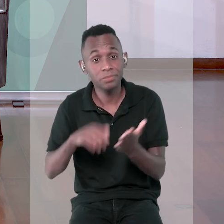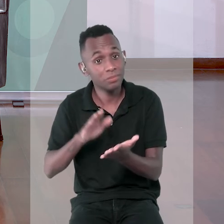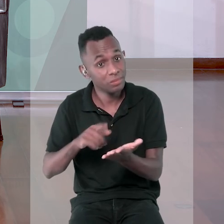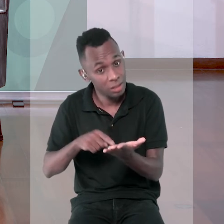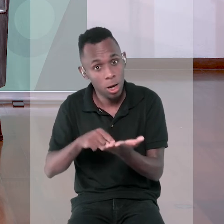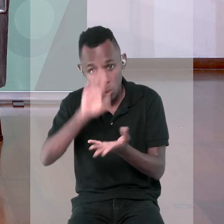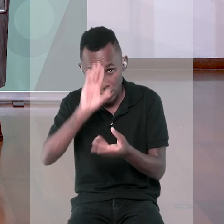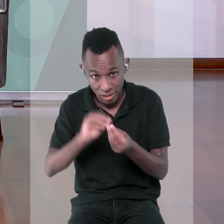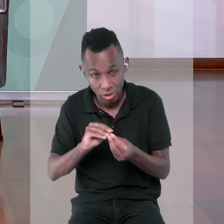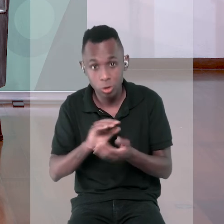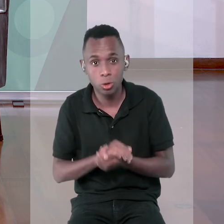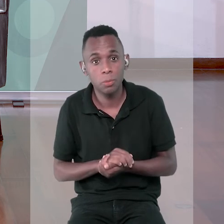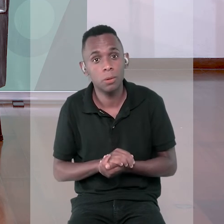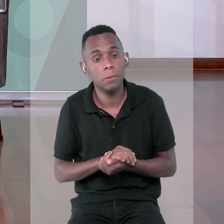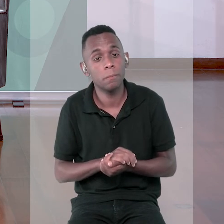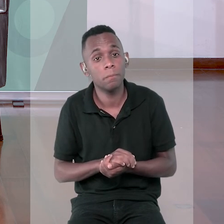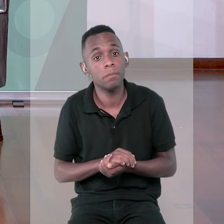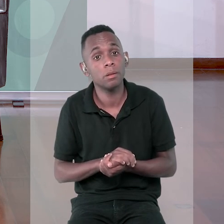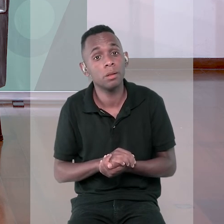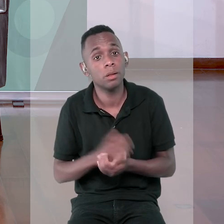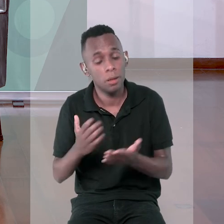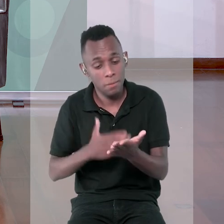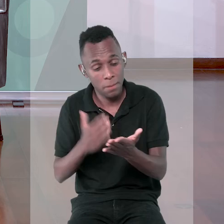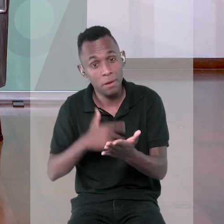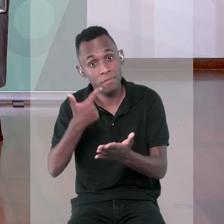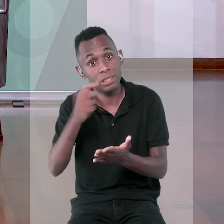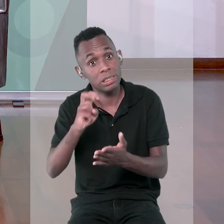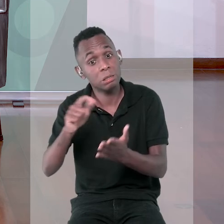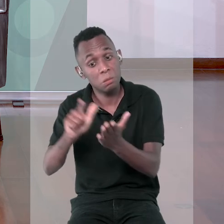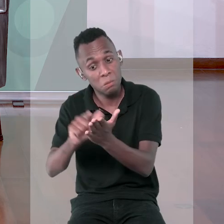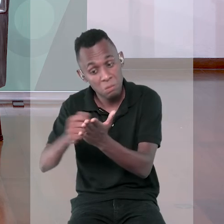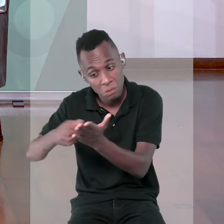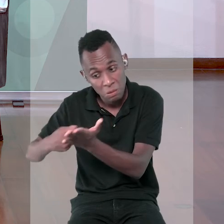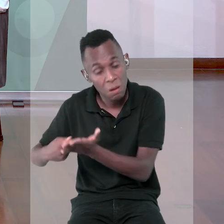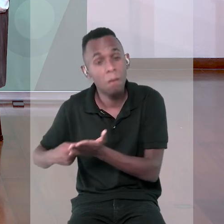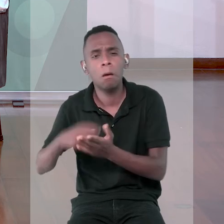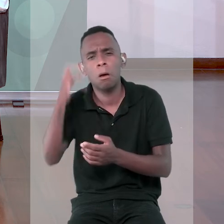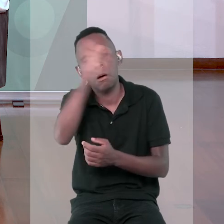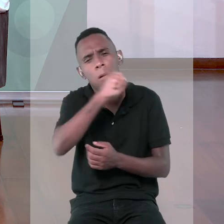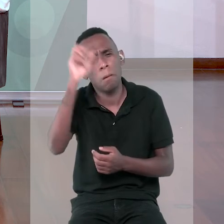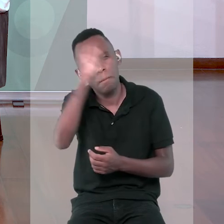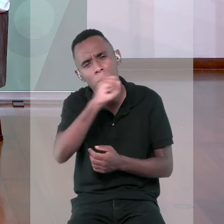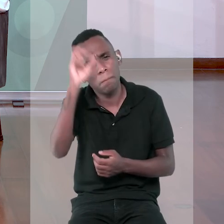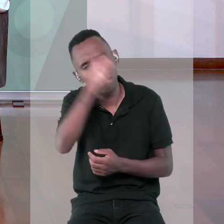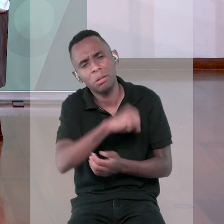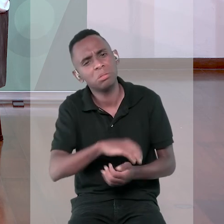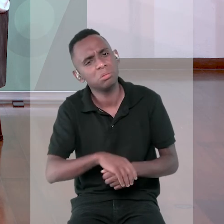não, é meu um Deus. resumo. Você para vai ter casa, que me 25 páginas de anotação. Aprendi demais